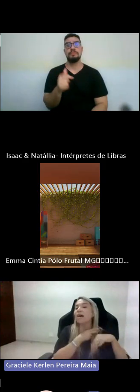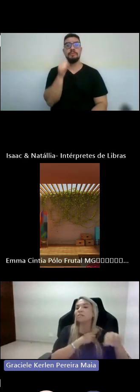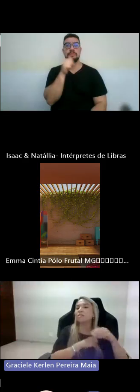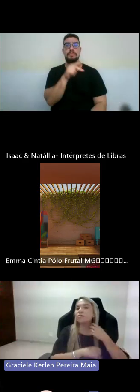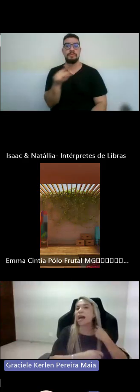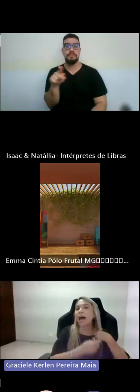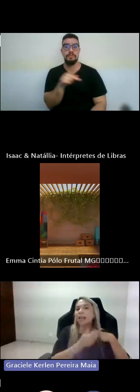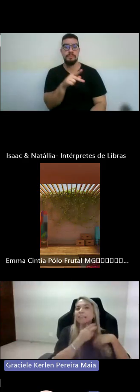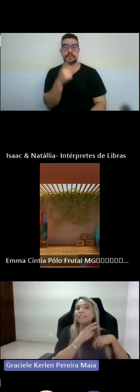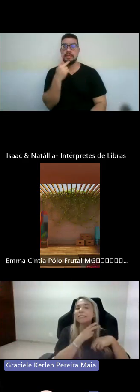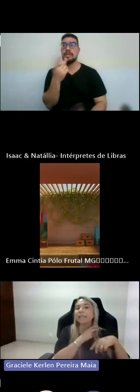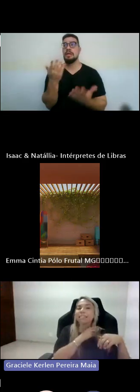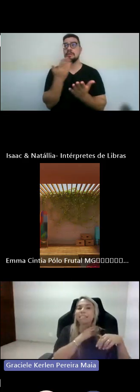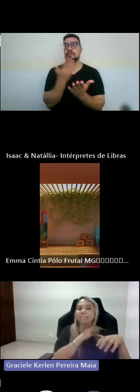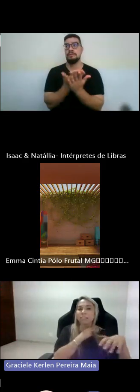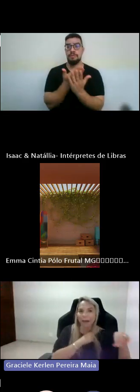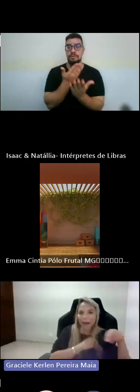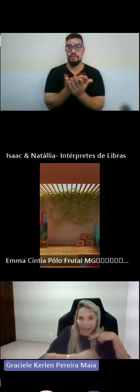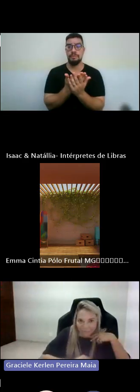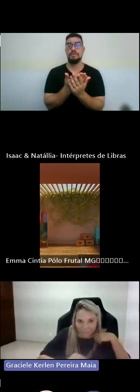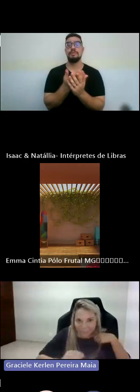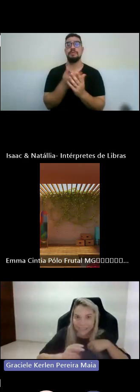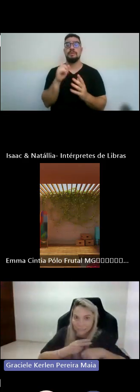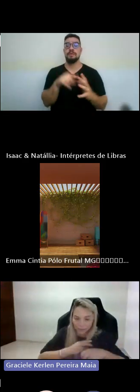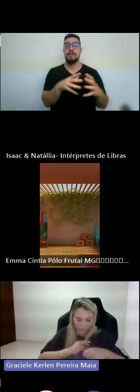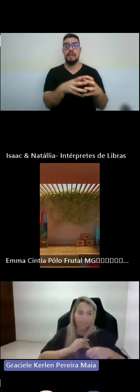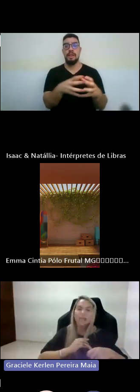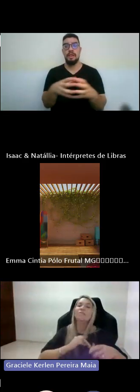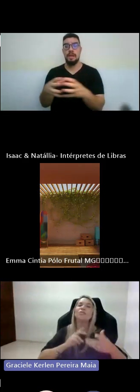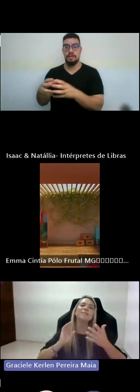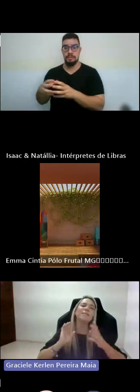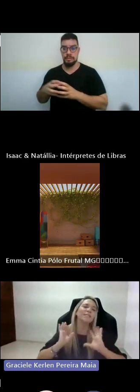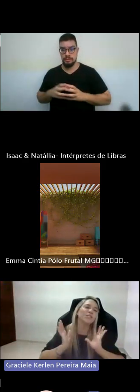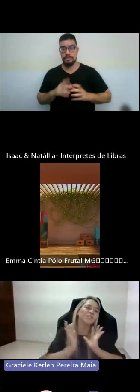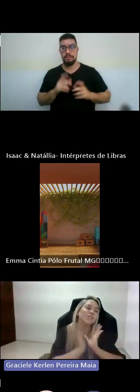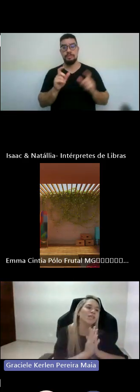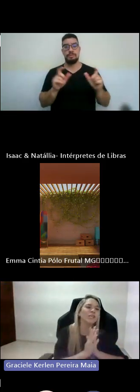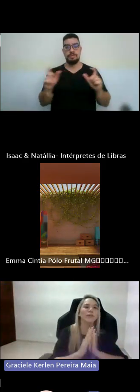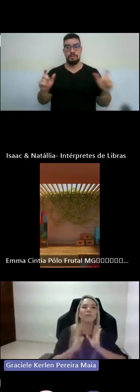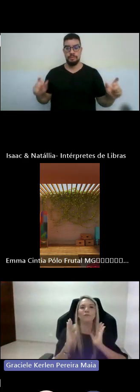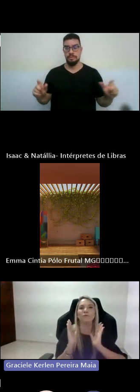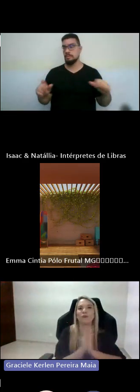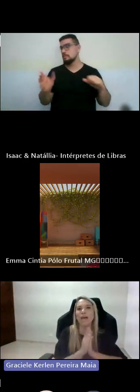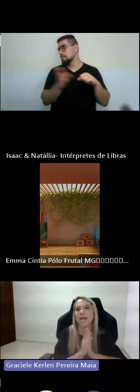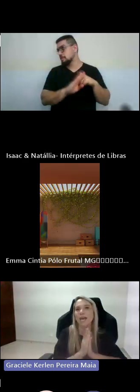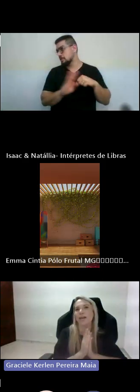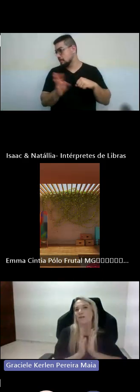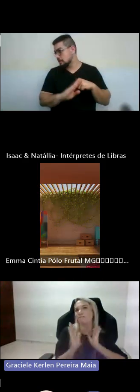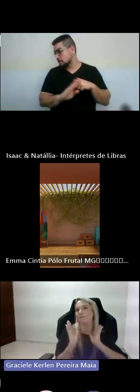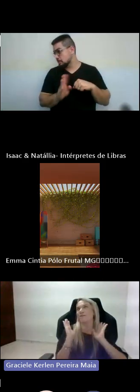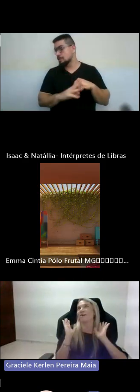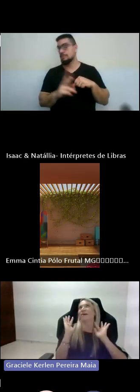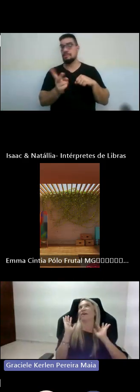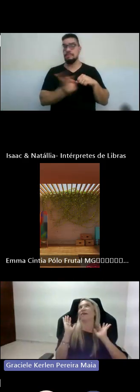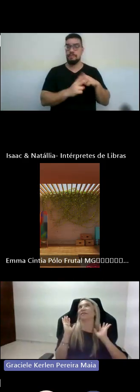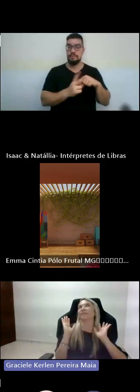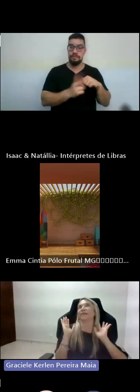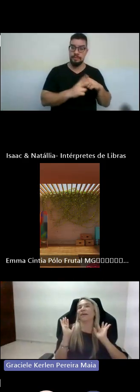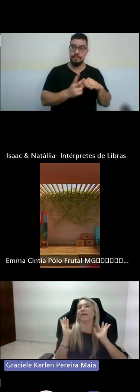nós vamos estudar as classes de palavras, vocês lembram disso? Substantivo,